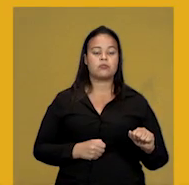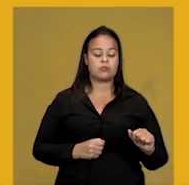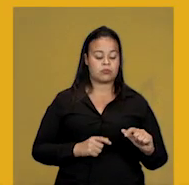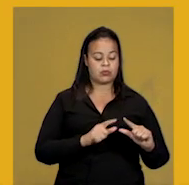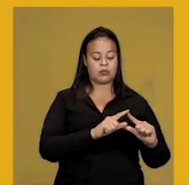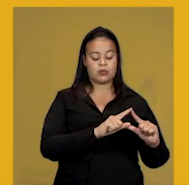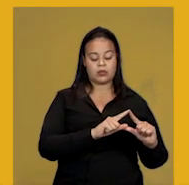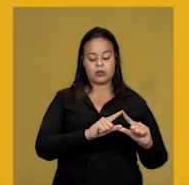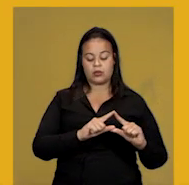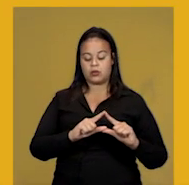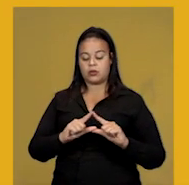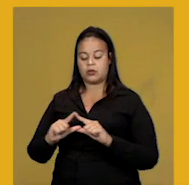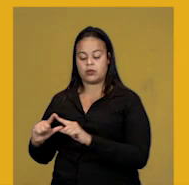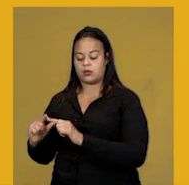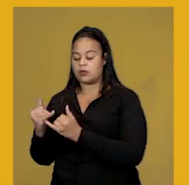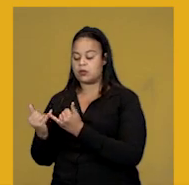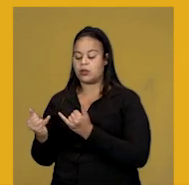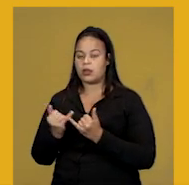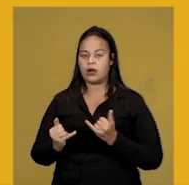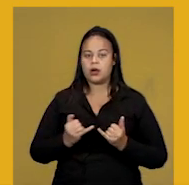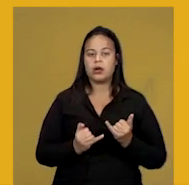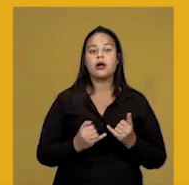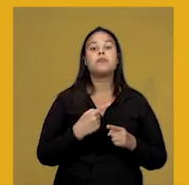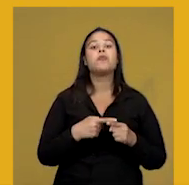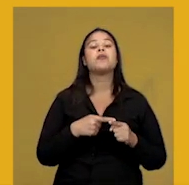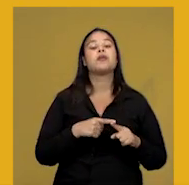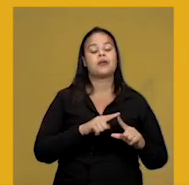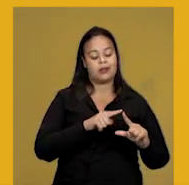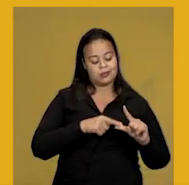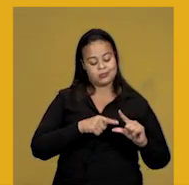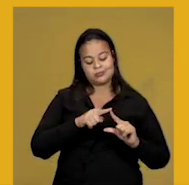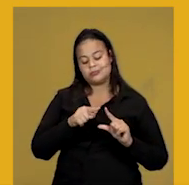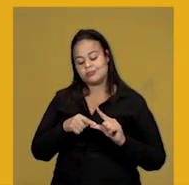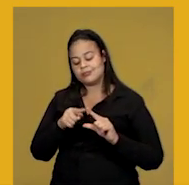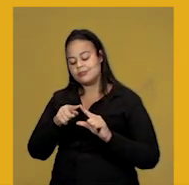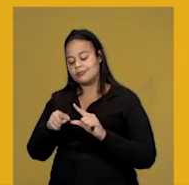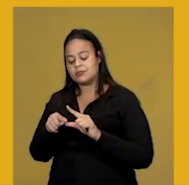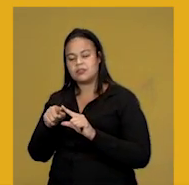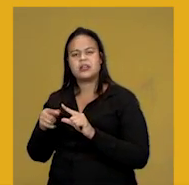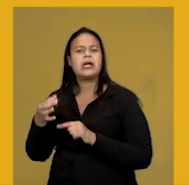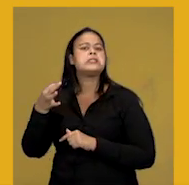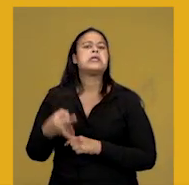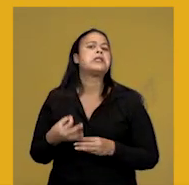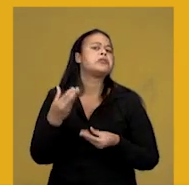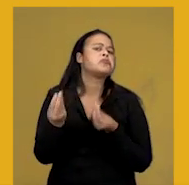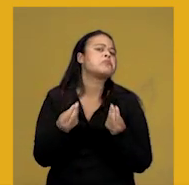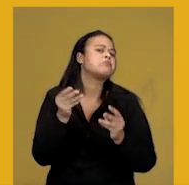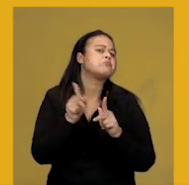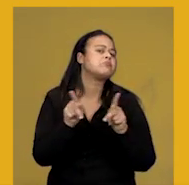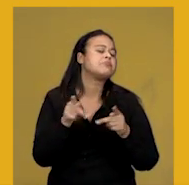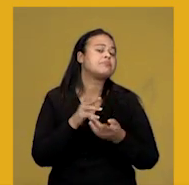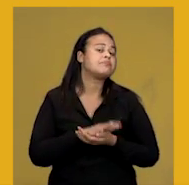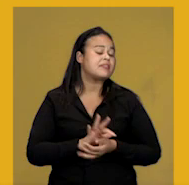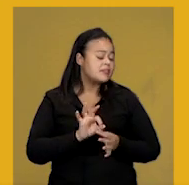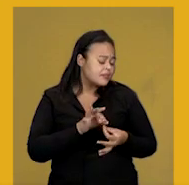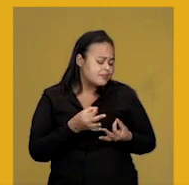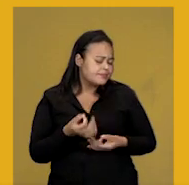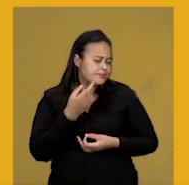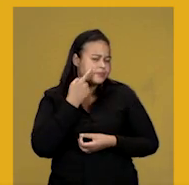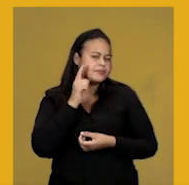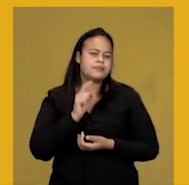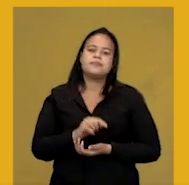são semelhantes pelo caso ângulo-ângulo. Como que eu posso ter certeza disso, professor? Muito simples. Ó, esse ângulo aqui